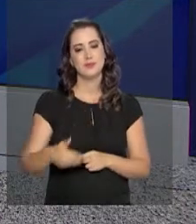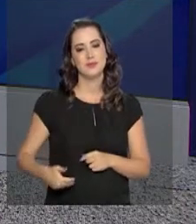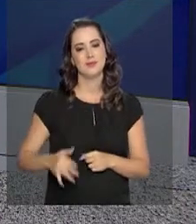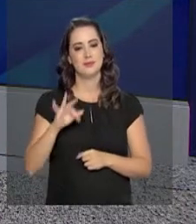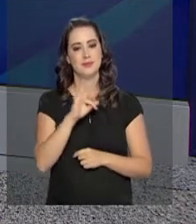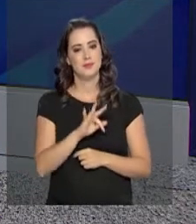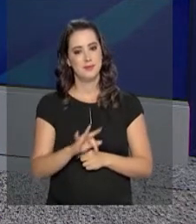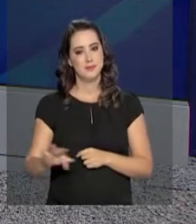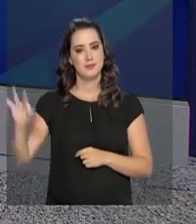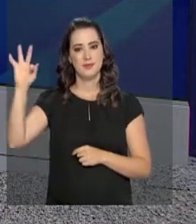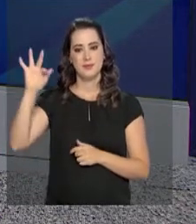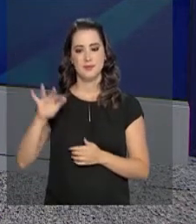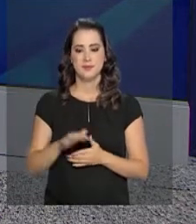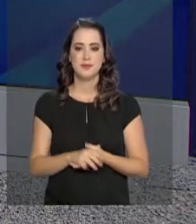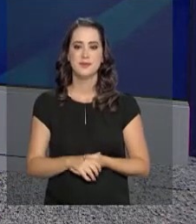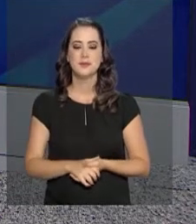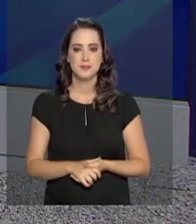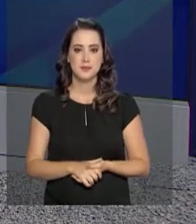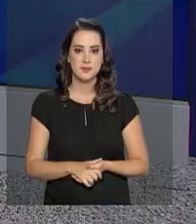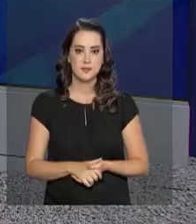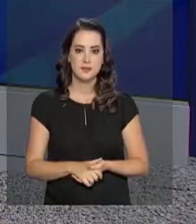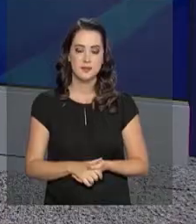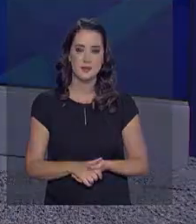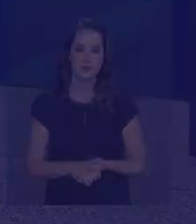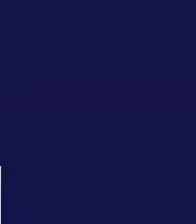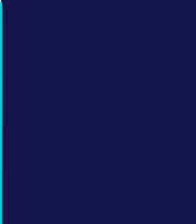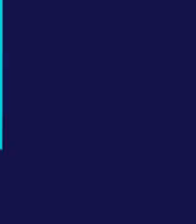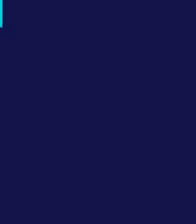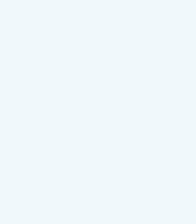na nbr a tv do governo federal